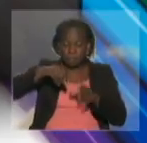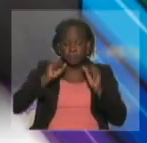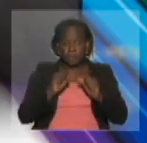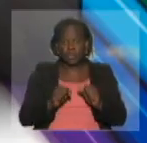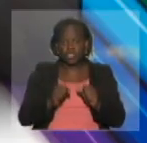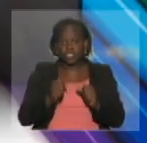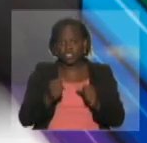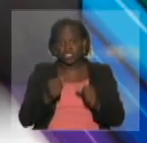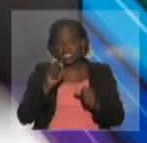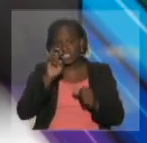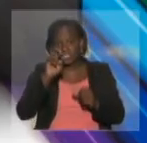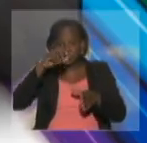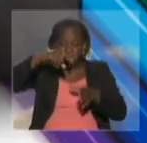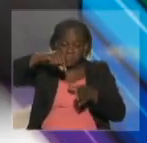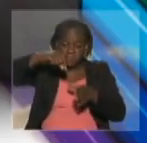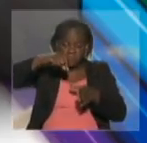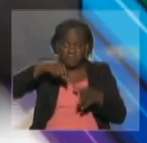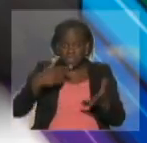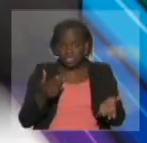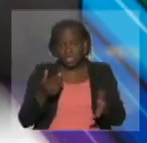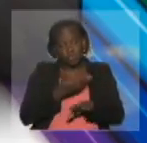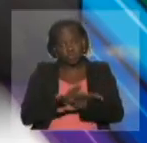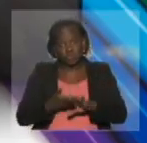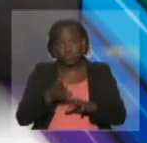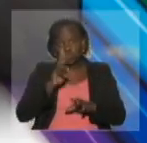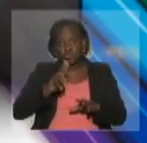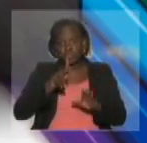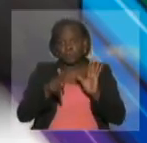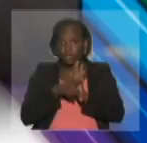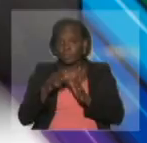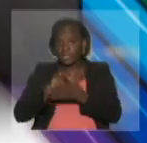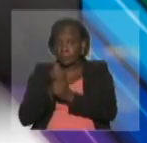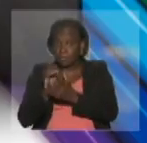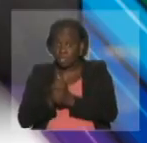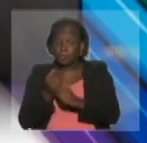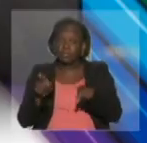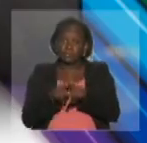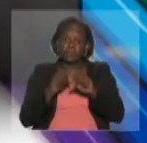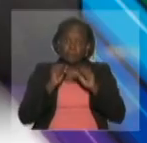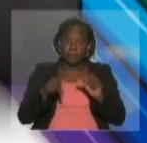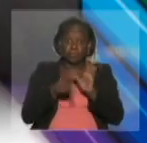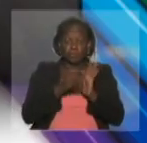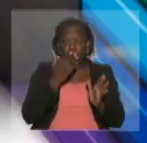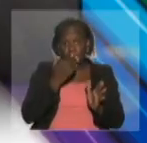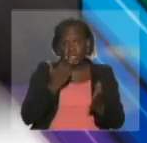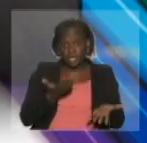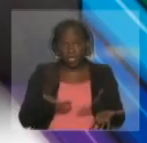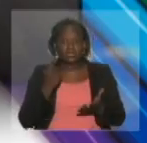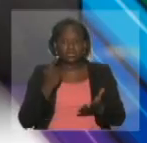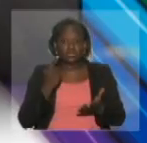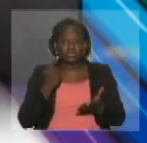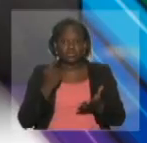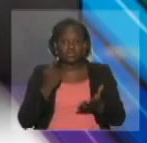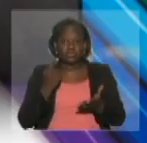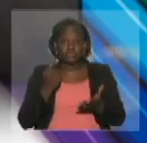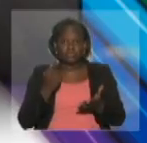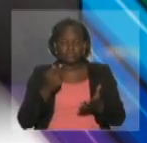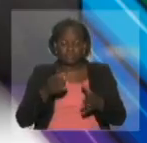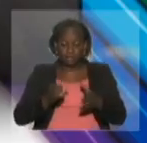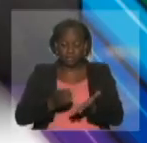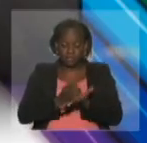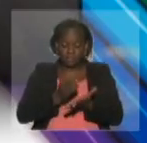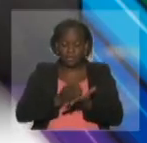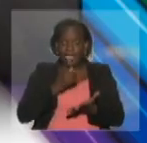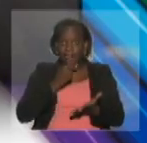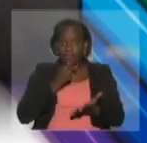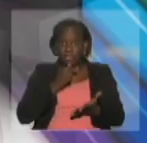corante, então pode ser uma quantidade de 5 pingos de corante. Eu normalmente uso corante de sabonete, mas pode ser o corante alimentício. Somente